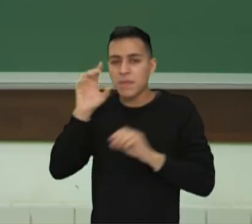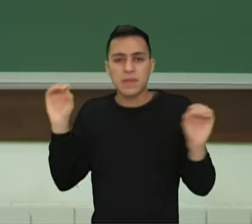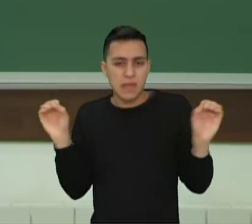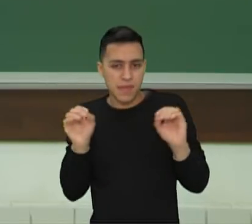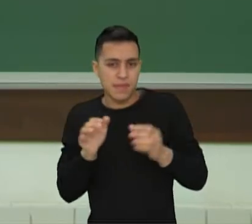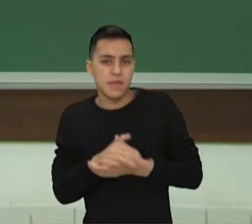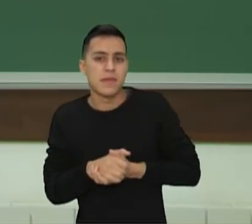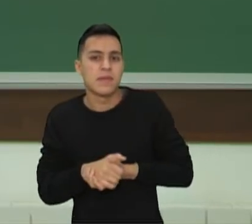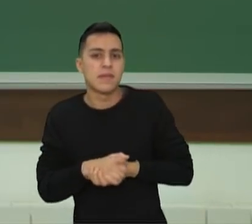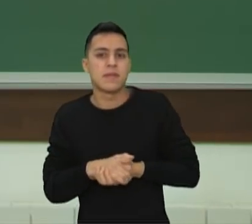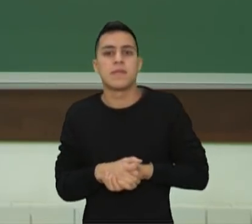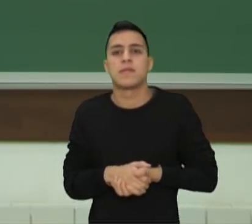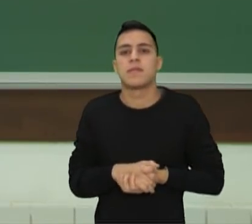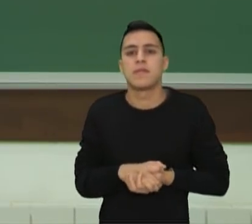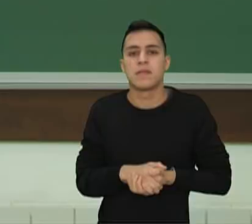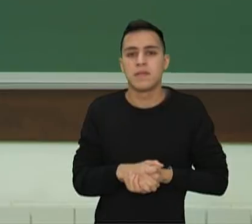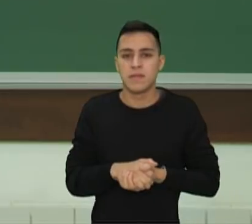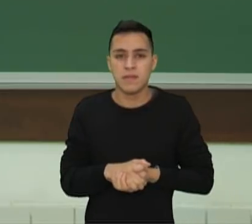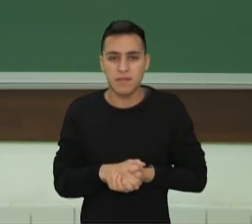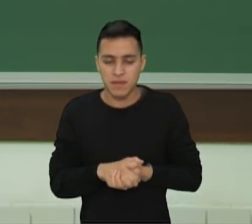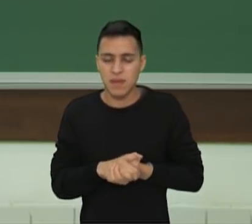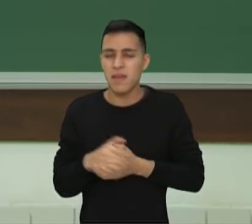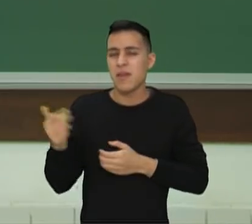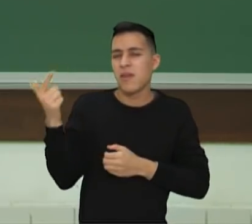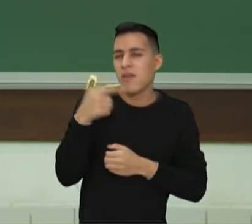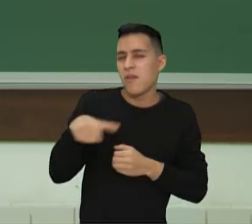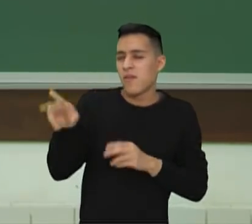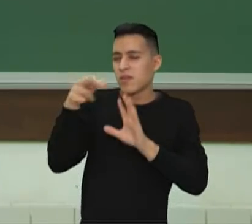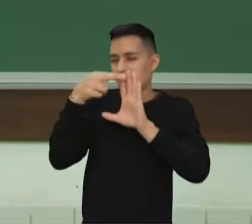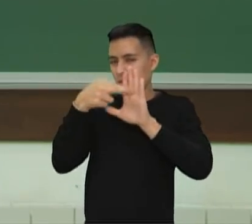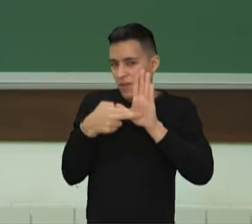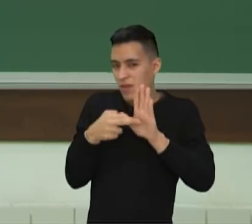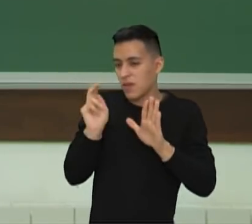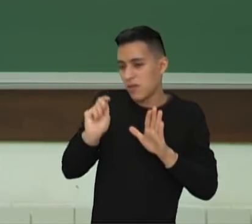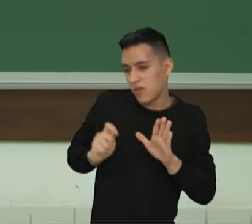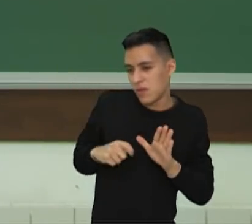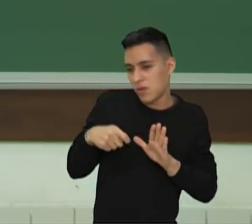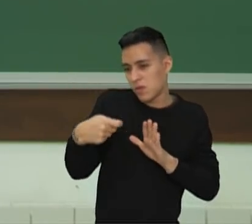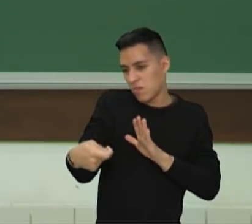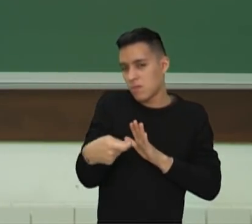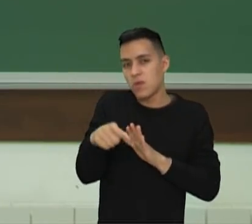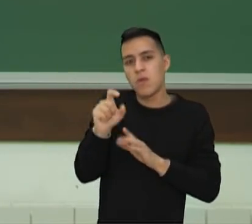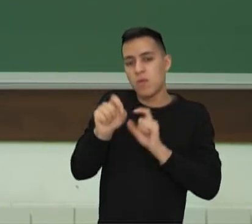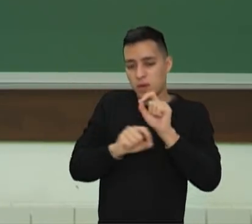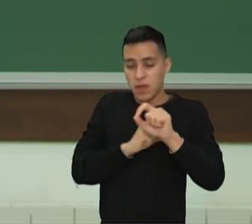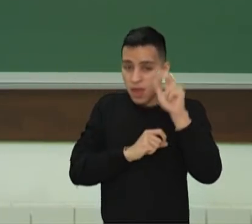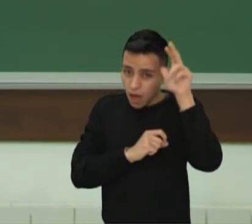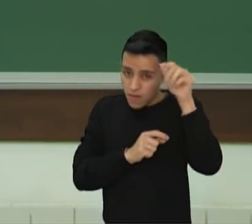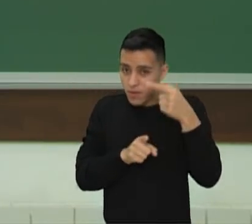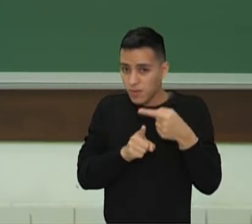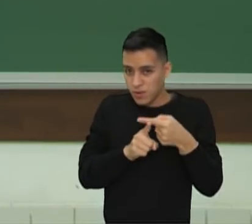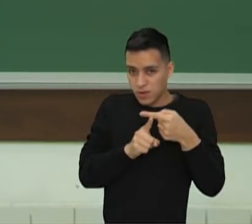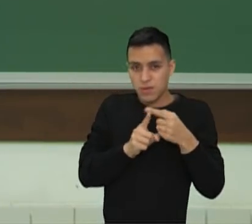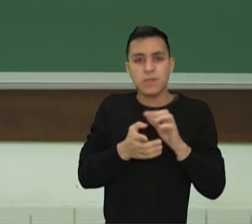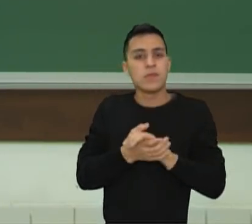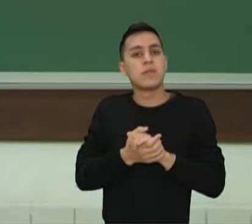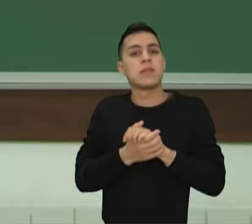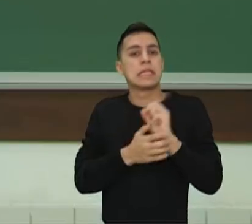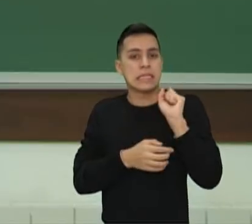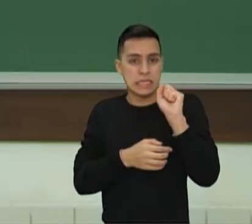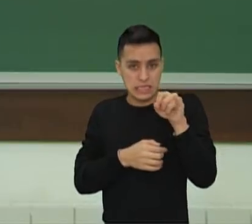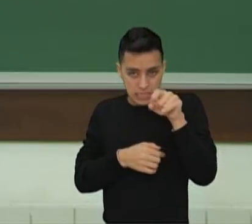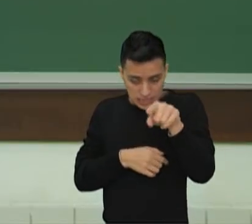Isso vai entrar num outro tipo de regra, falando sobre essa questão do cavalo. Por quê? Porque